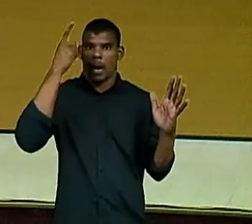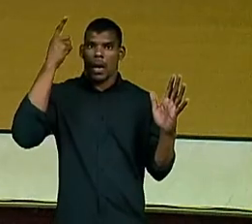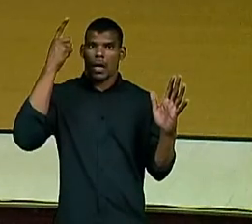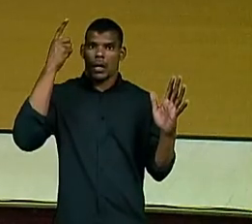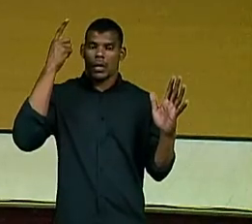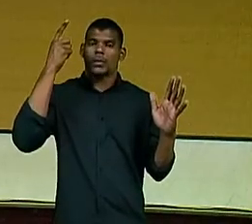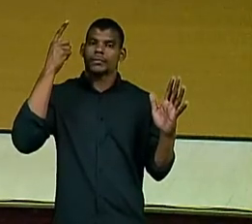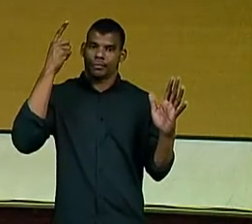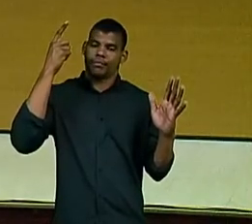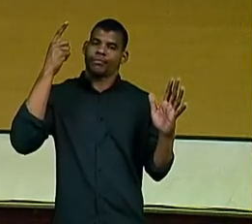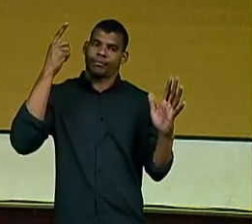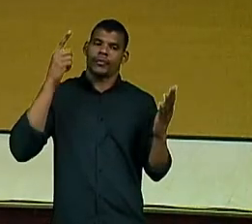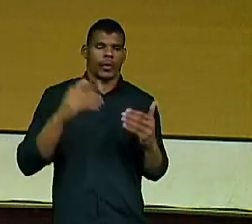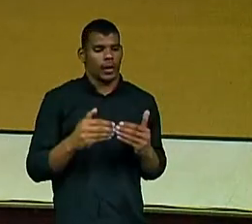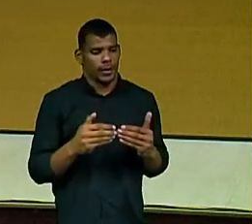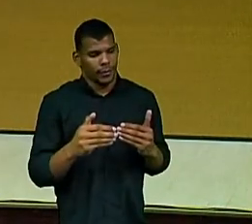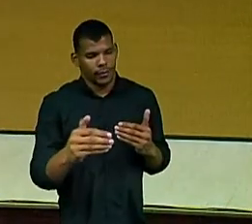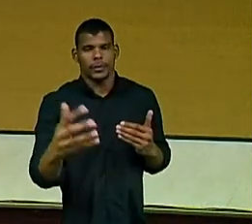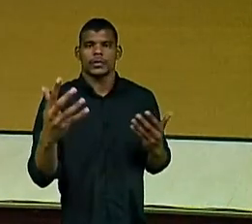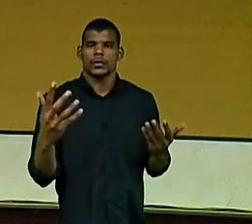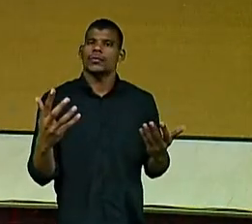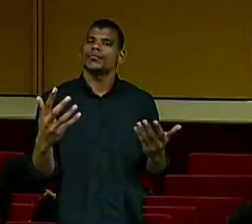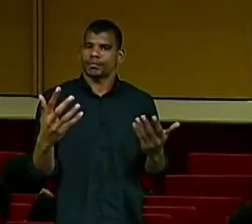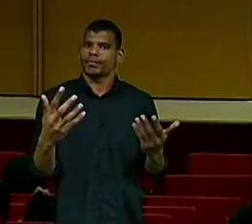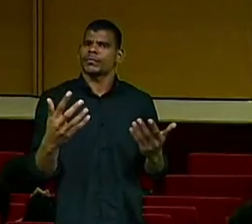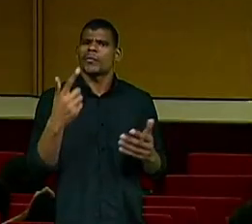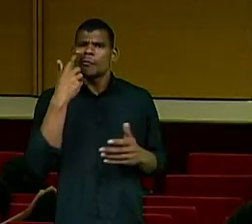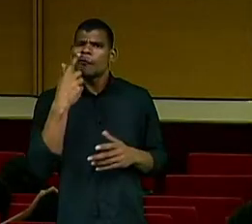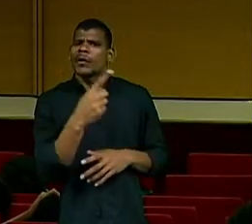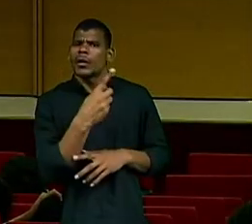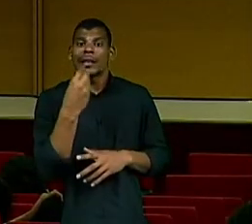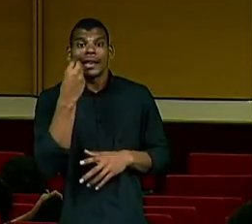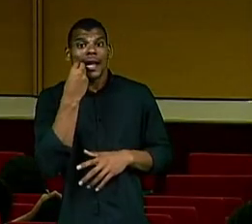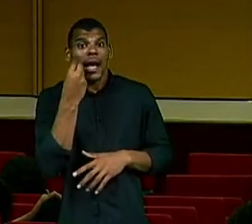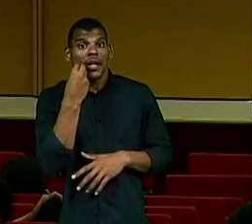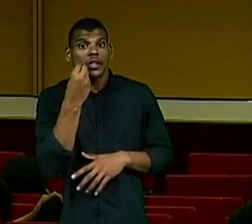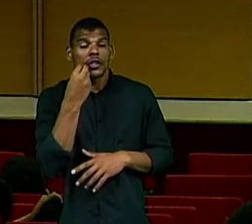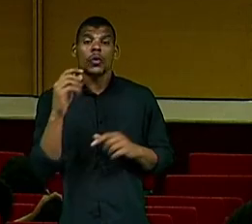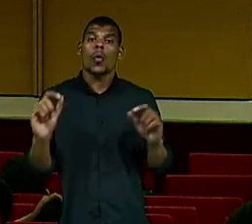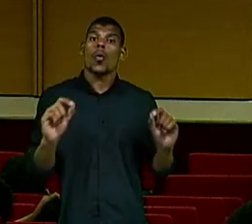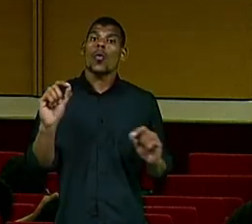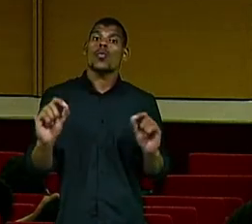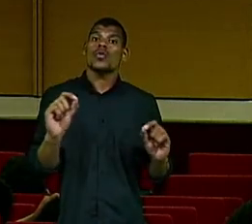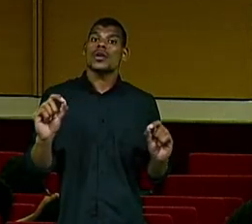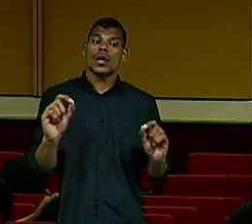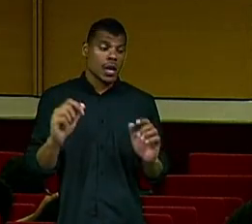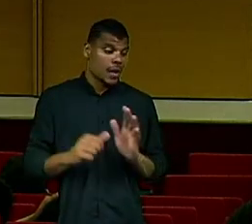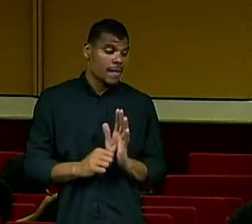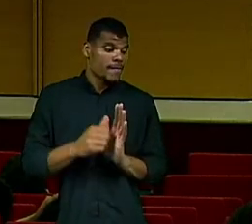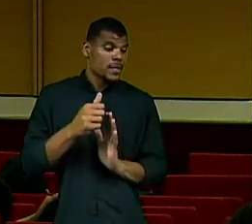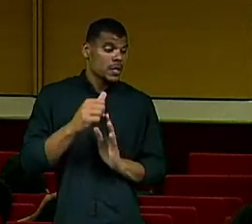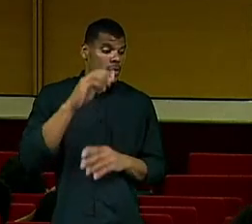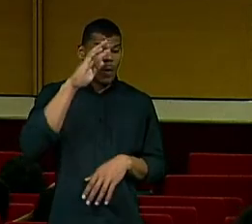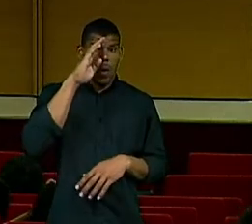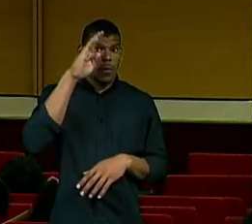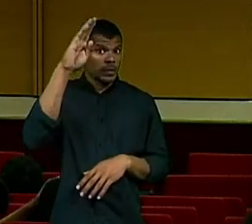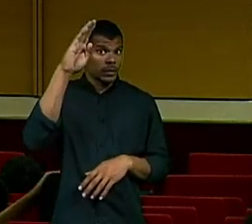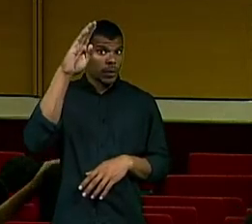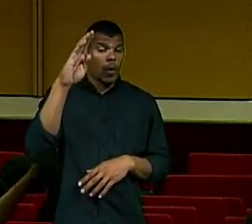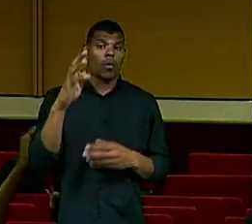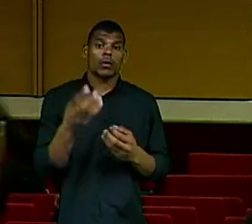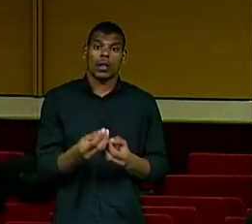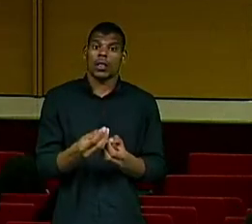a gente faz ou seja esses testes aqui se viram para dar base para tudo aquilo que é importante